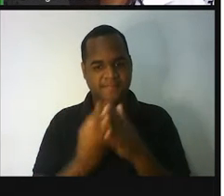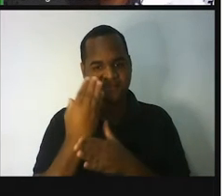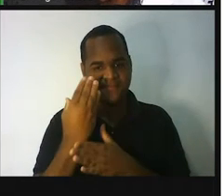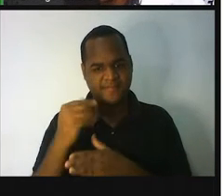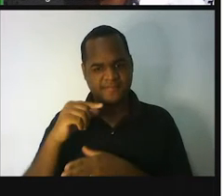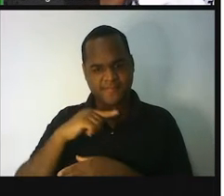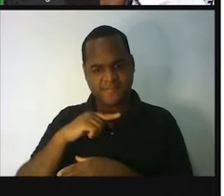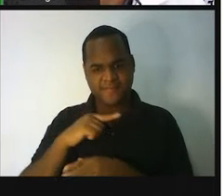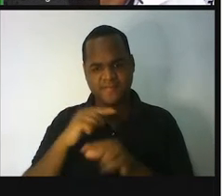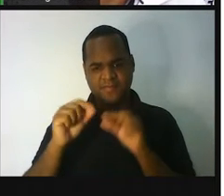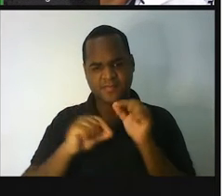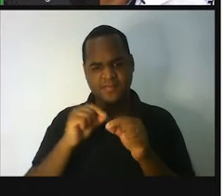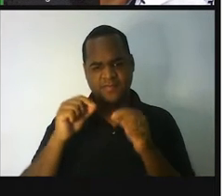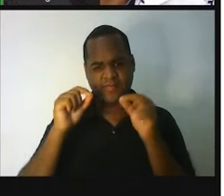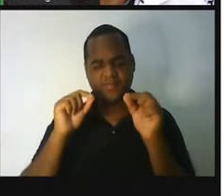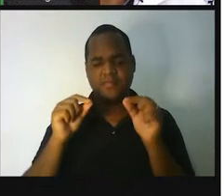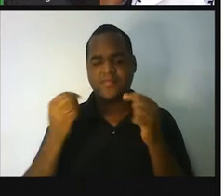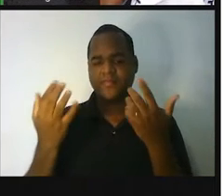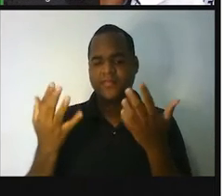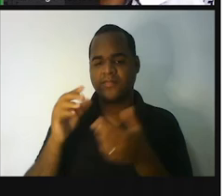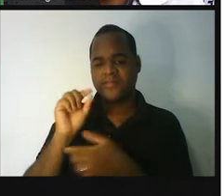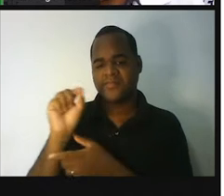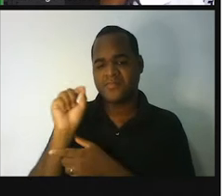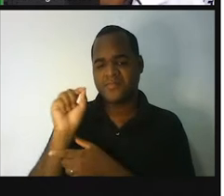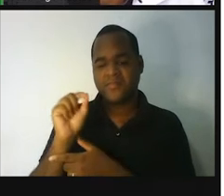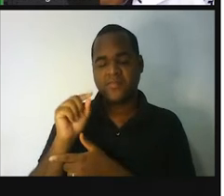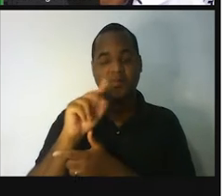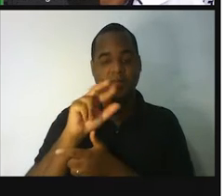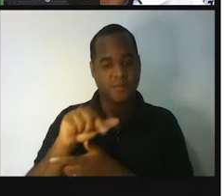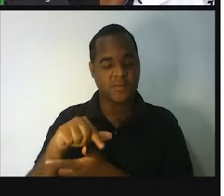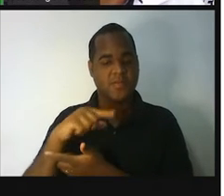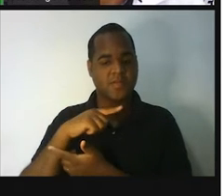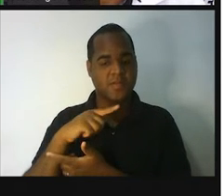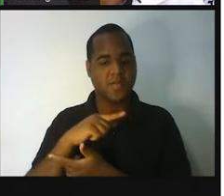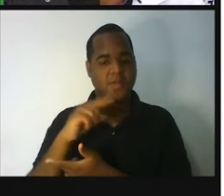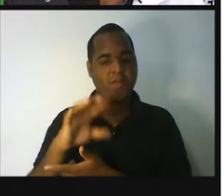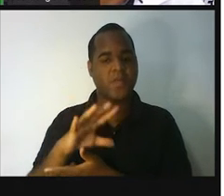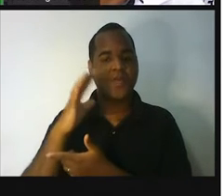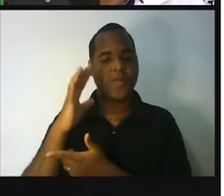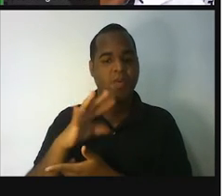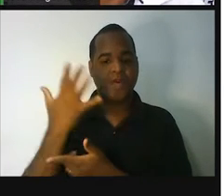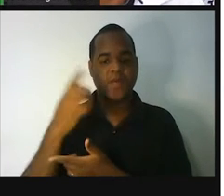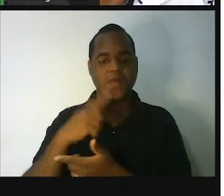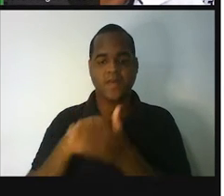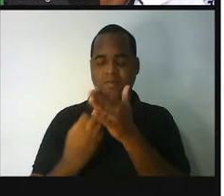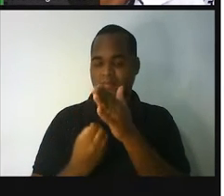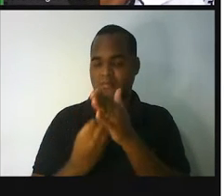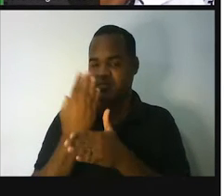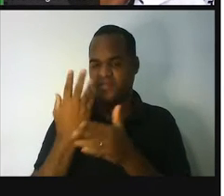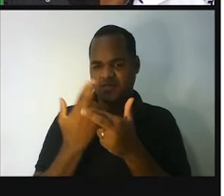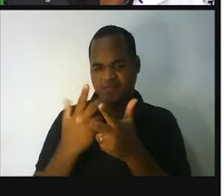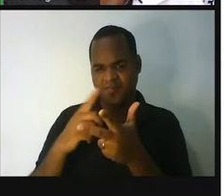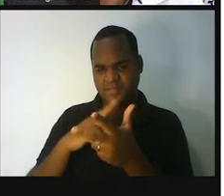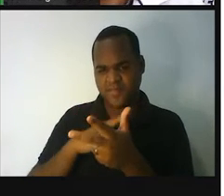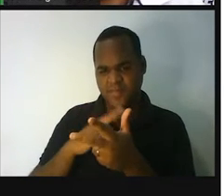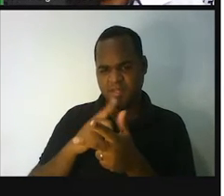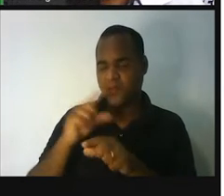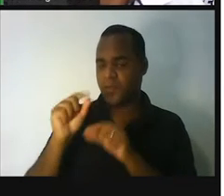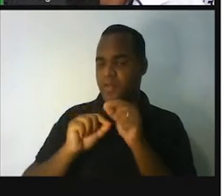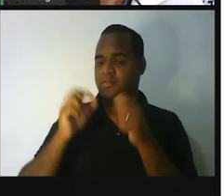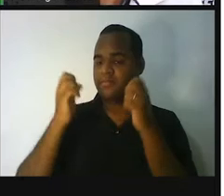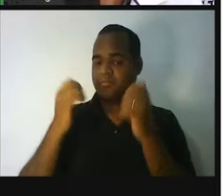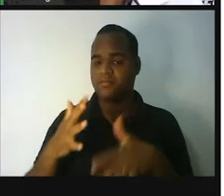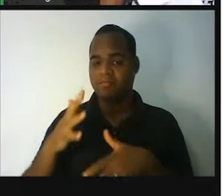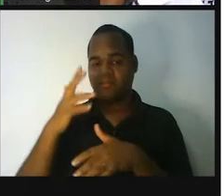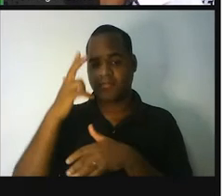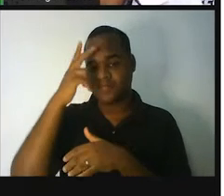de medir né E foi na verdade não há necessidade e surgiu a partir de situações nós dos seres dos seres